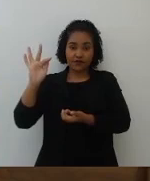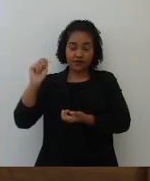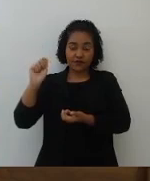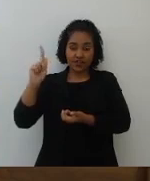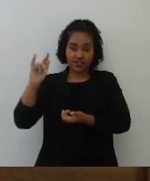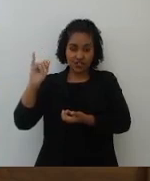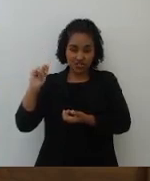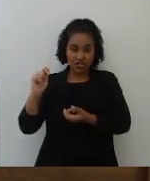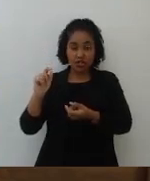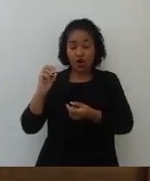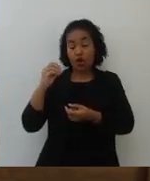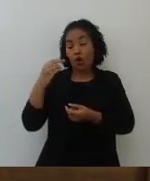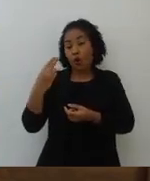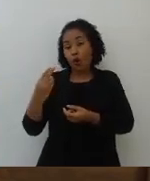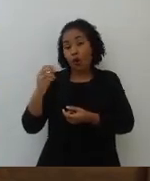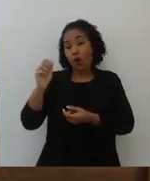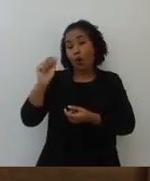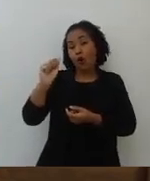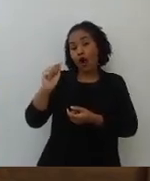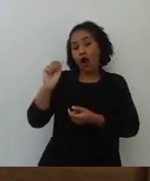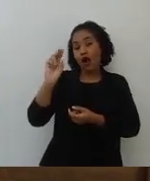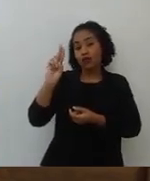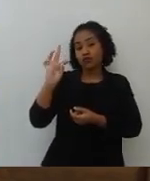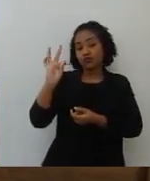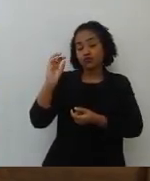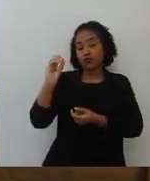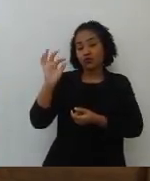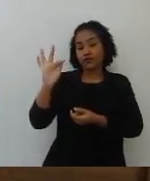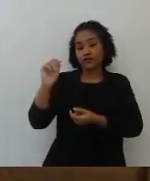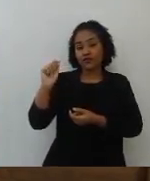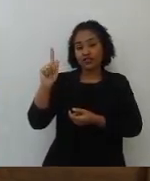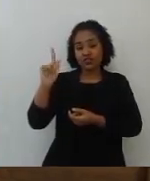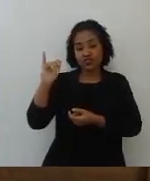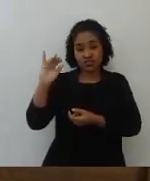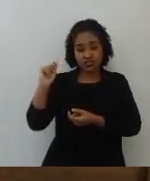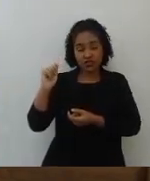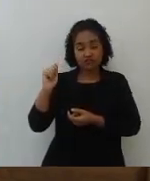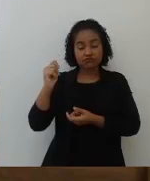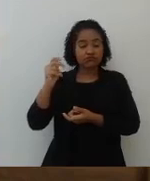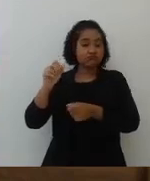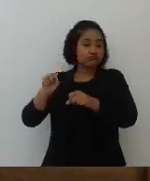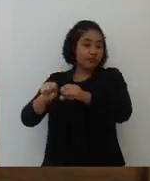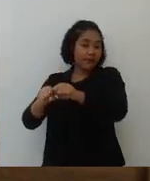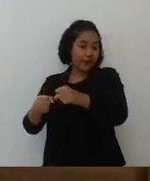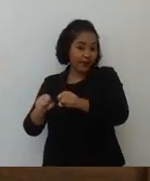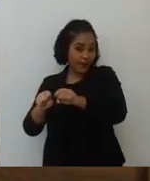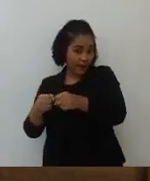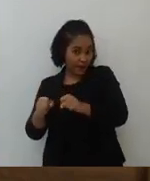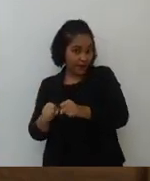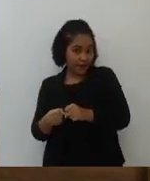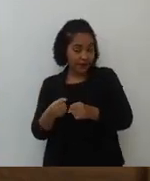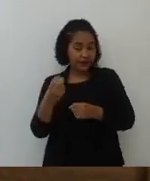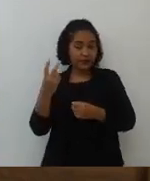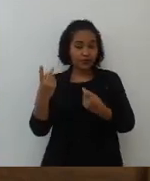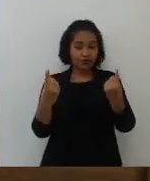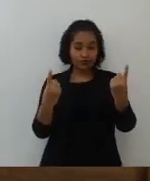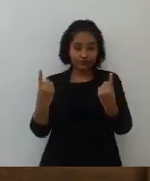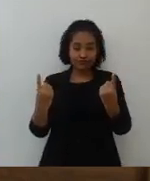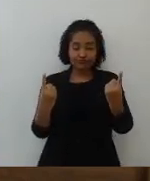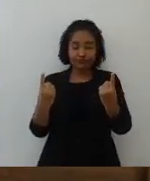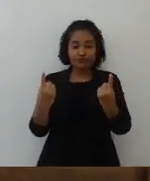Auto é nós mesmos, né? Então é como se a célula ela digere produtos dela mesma, tá?